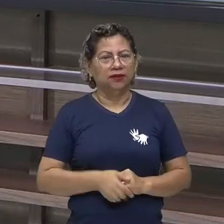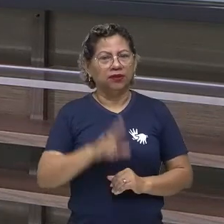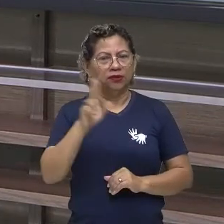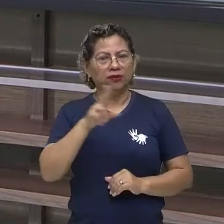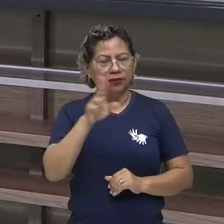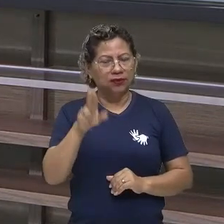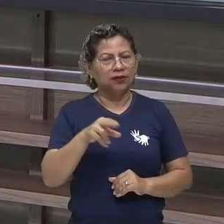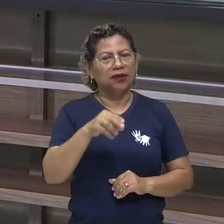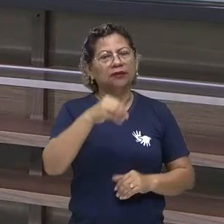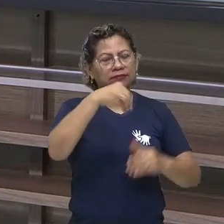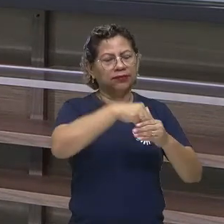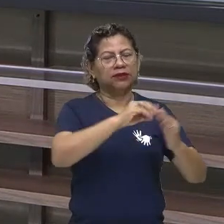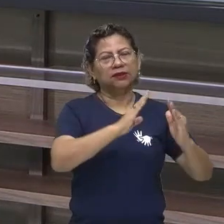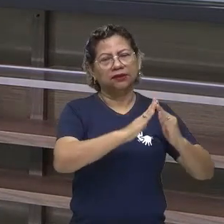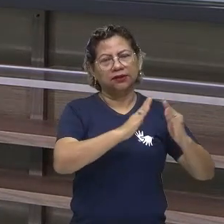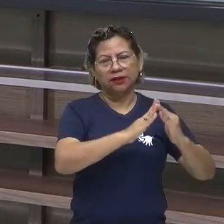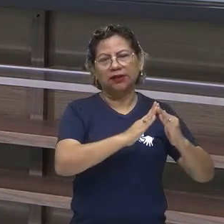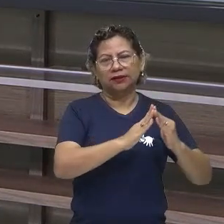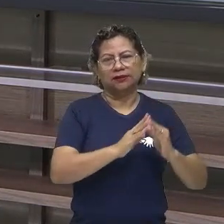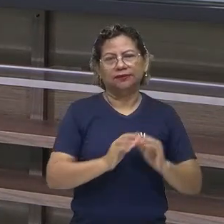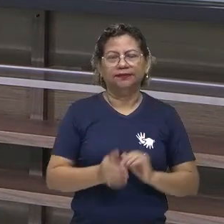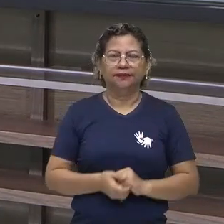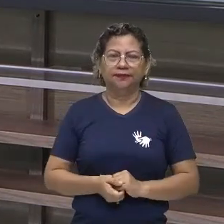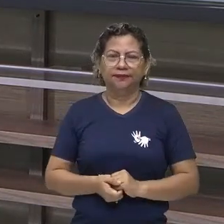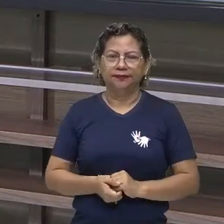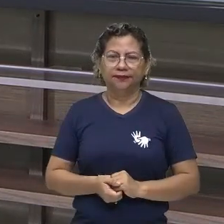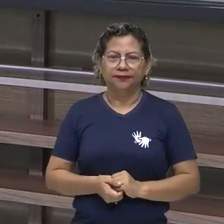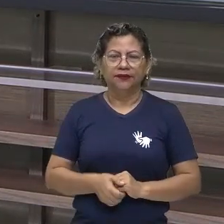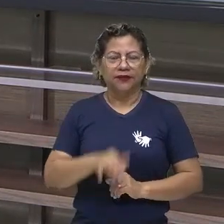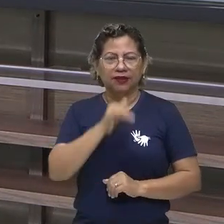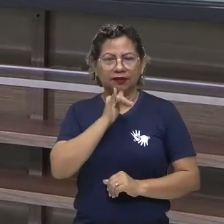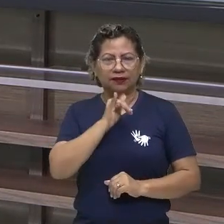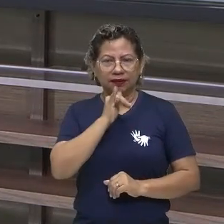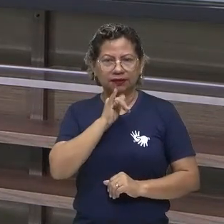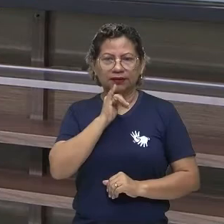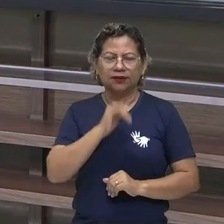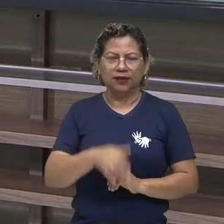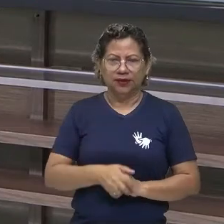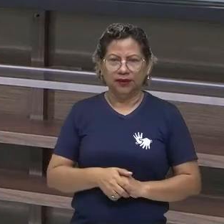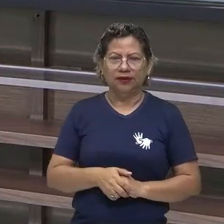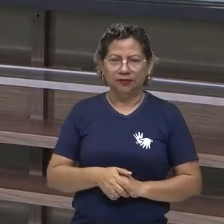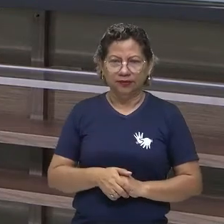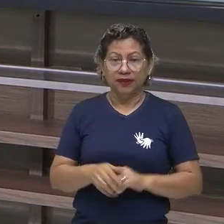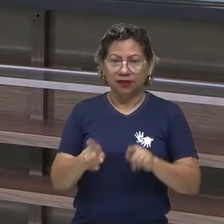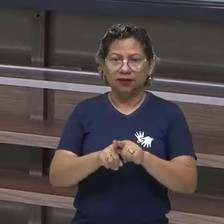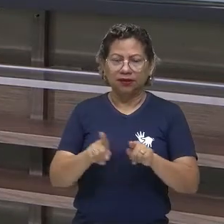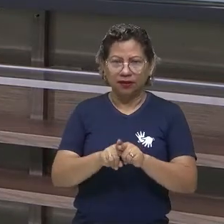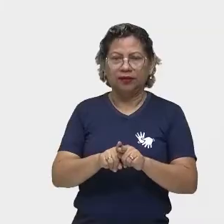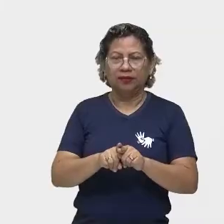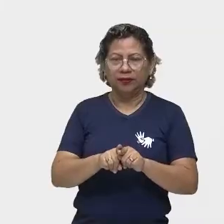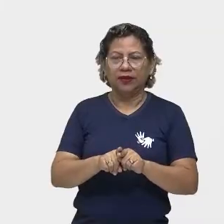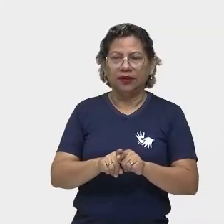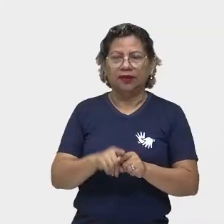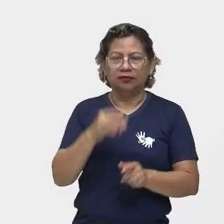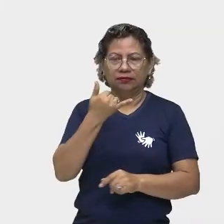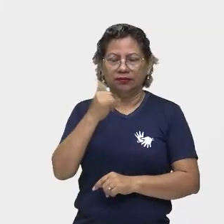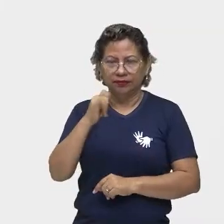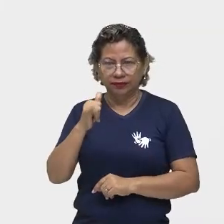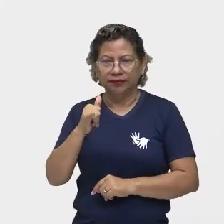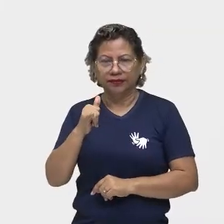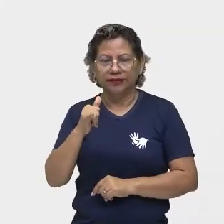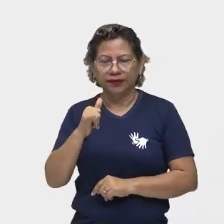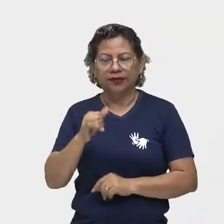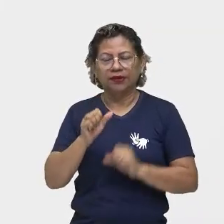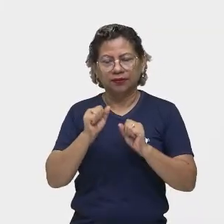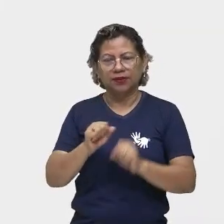em energia elétrica, tá bom? Então, é um exemplo de energia renovável também. E a eólica, né, como a gente